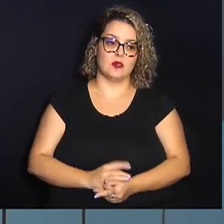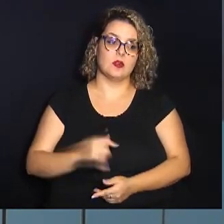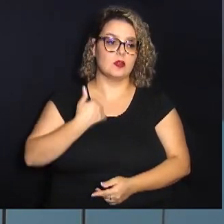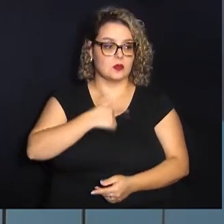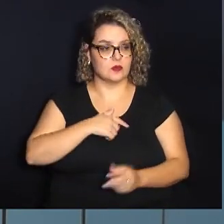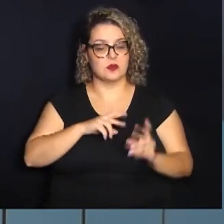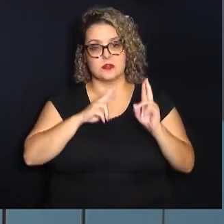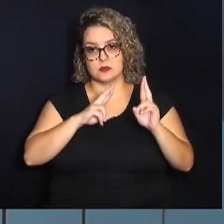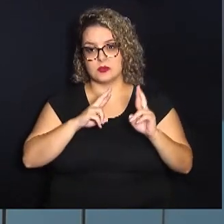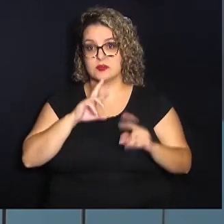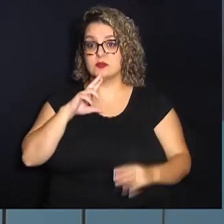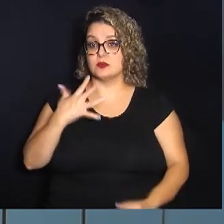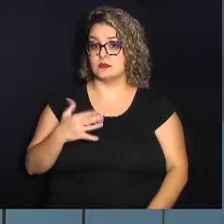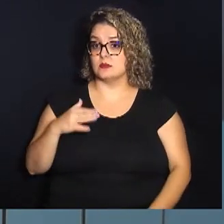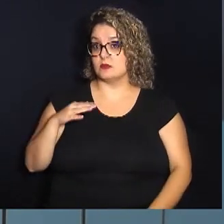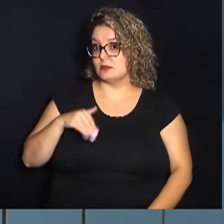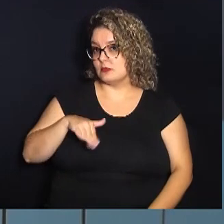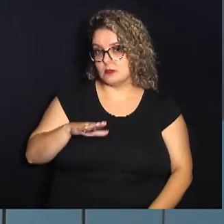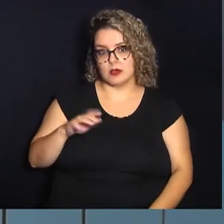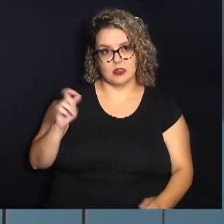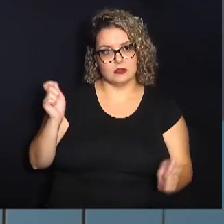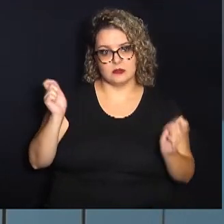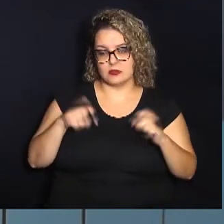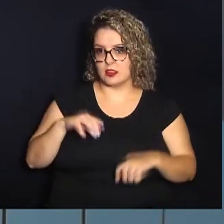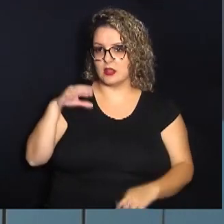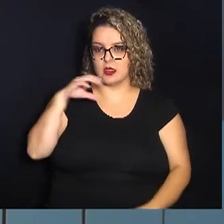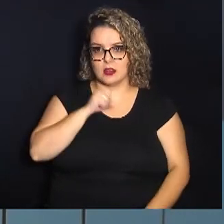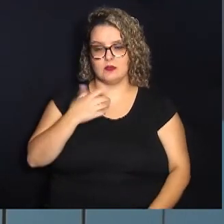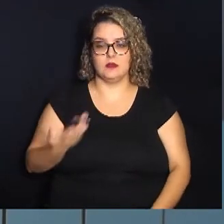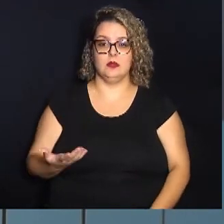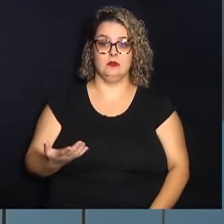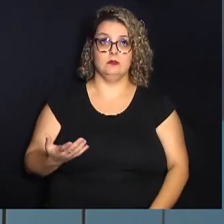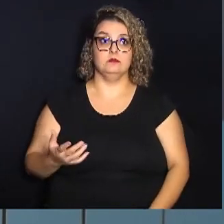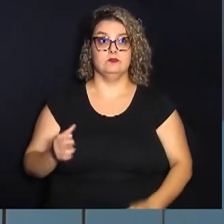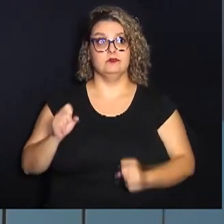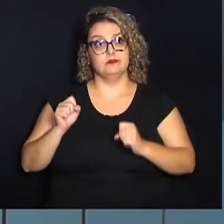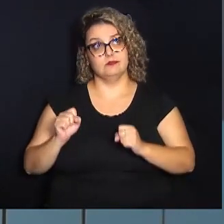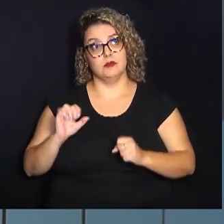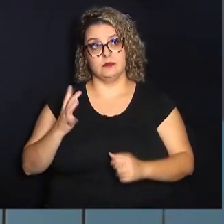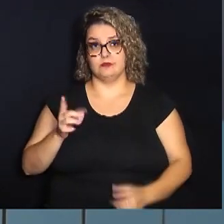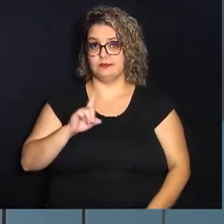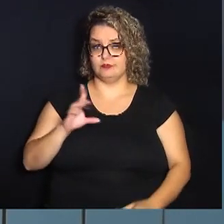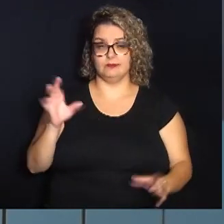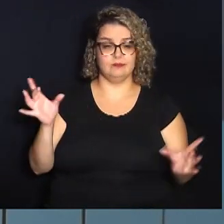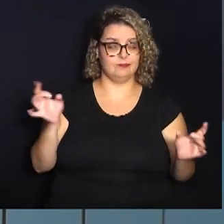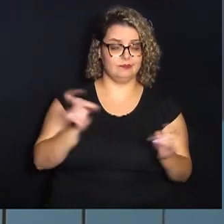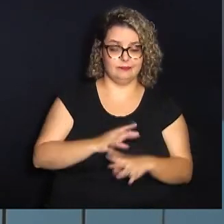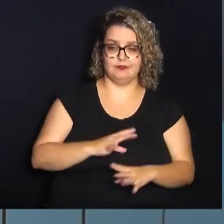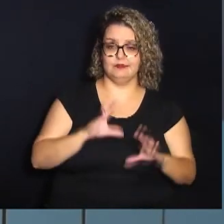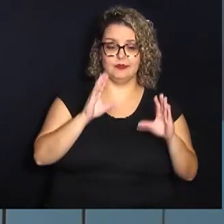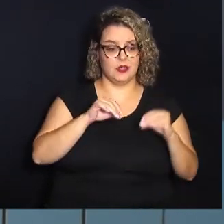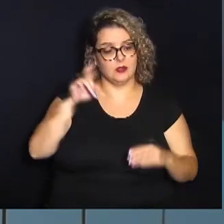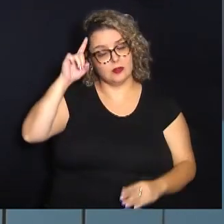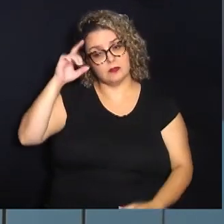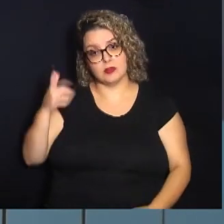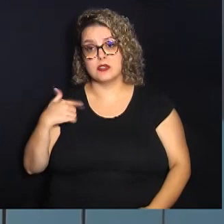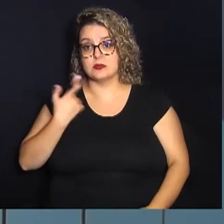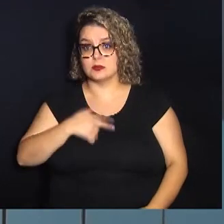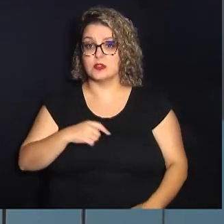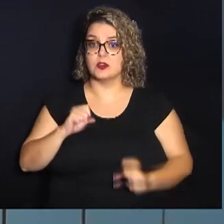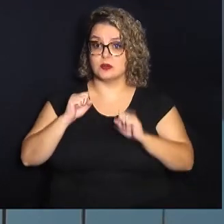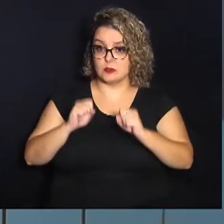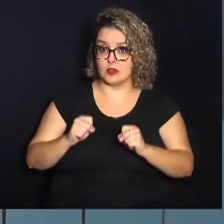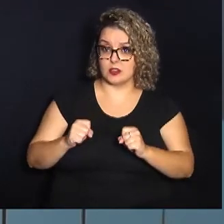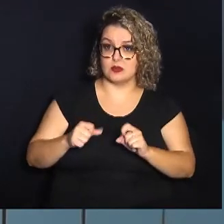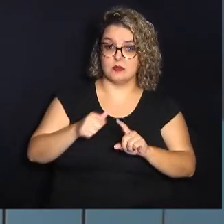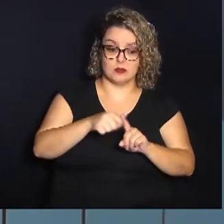mais rápido possível. A gente sabe que pode não acabar de uma hora para outra, mas que a gente possa ter os meses